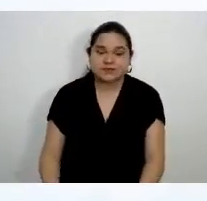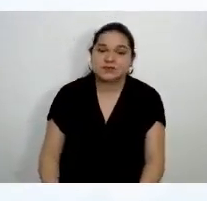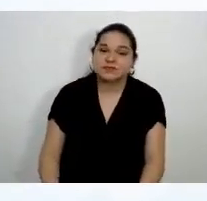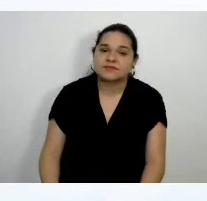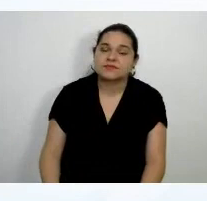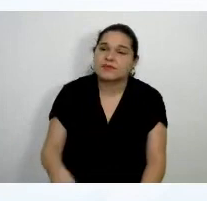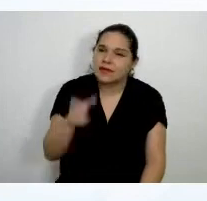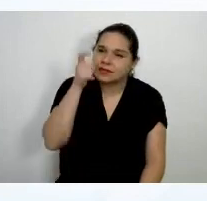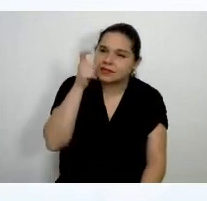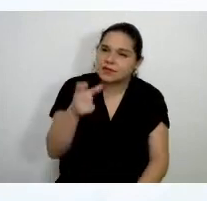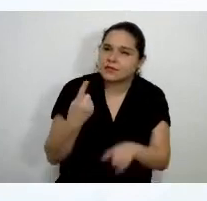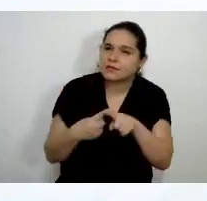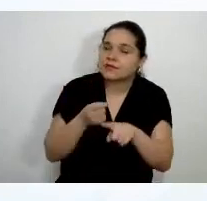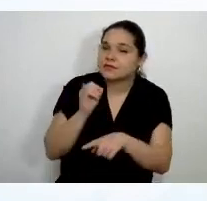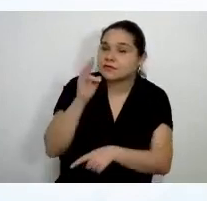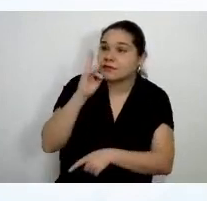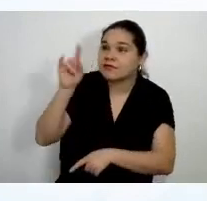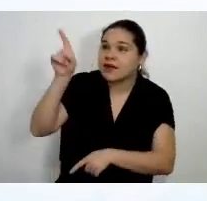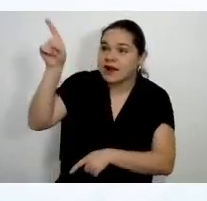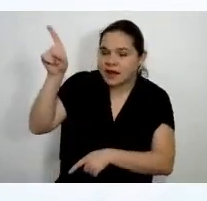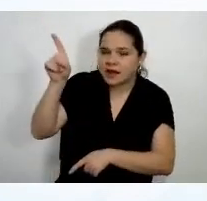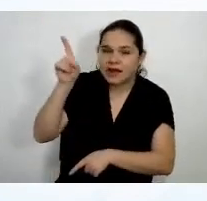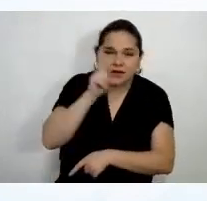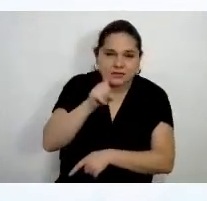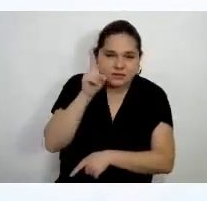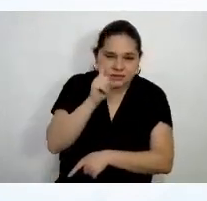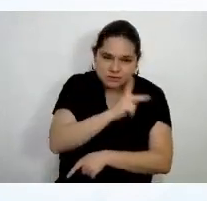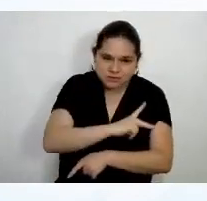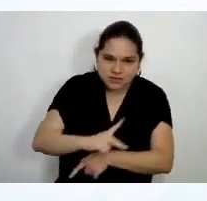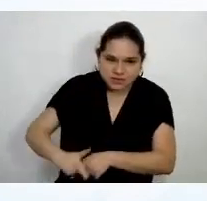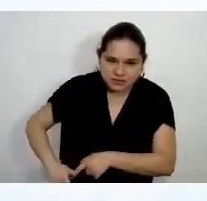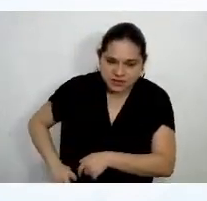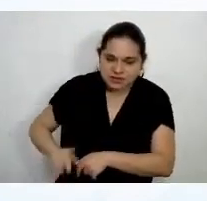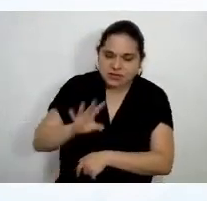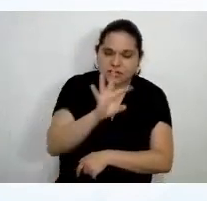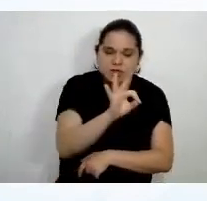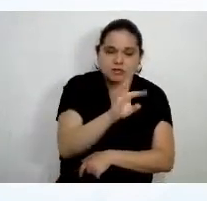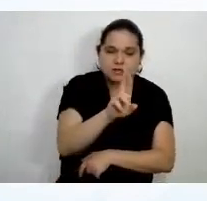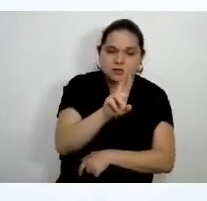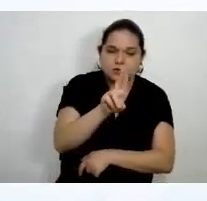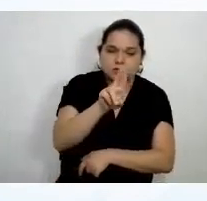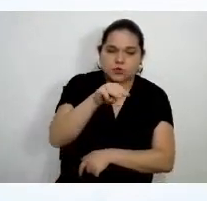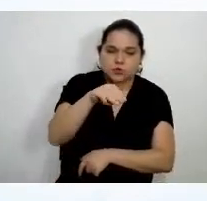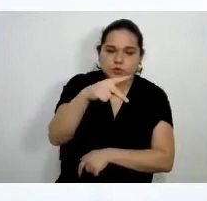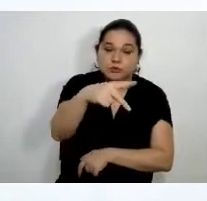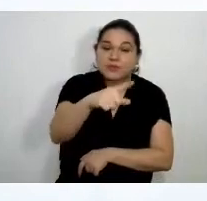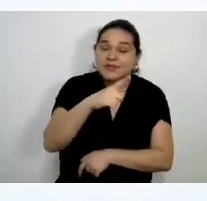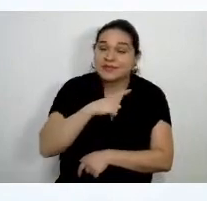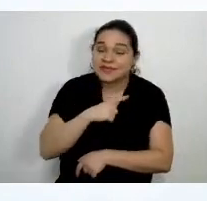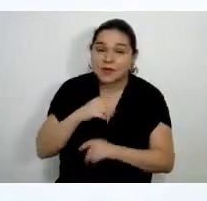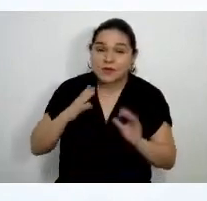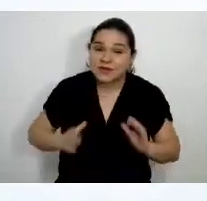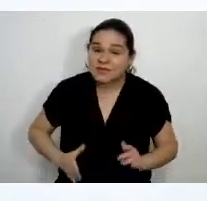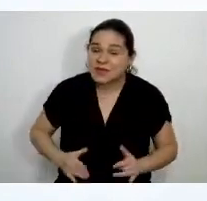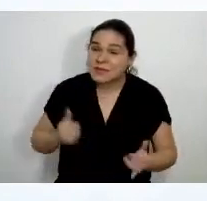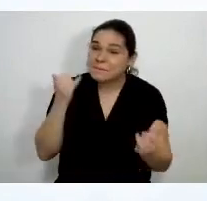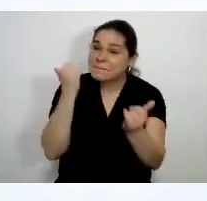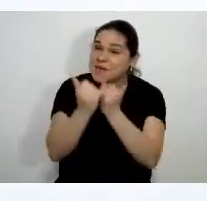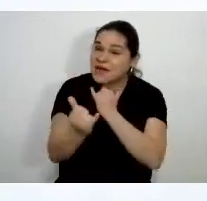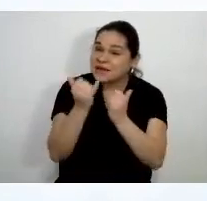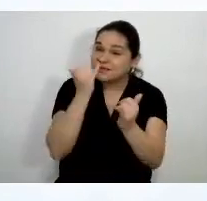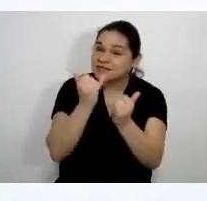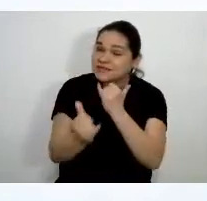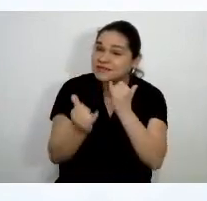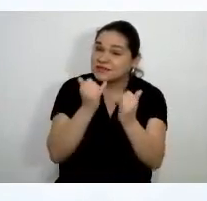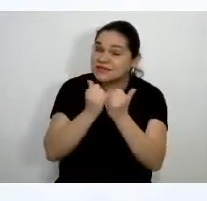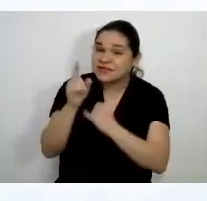nos Estados Unidos, o Trump ele tem uma forma, um comportamento muito parecido com... O Trump é o menino rico, é